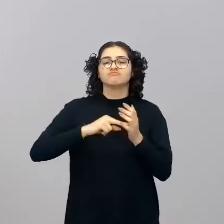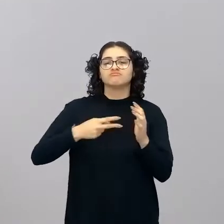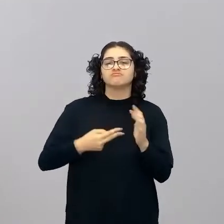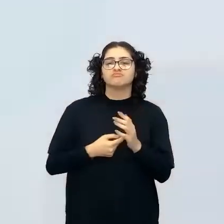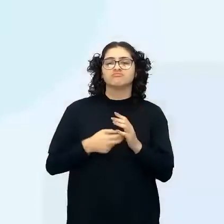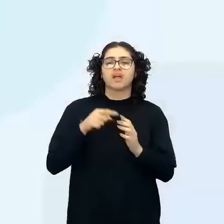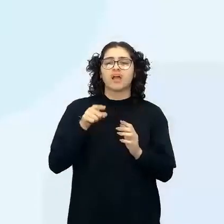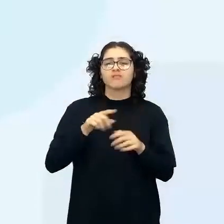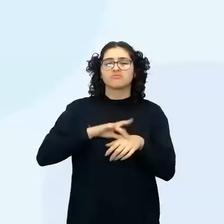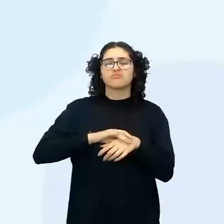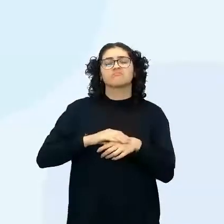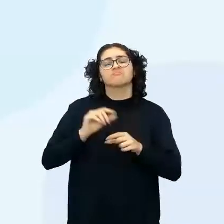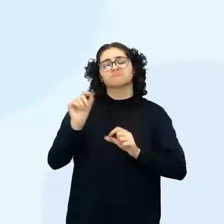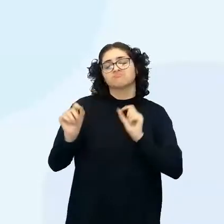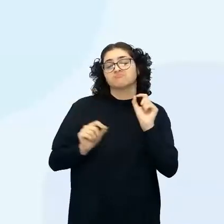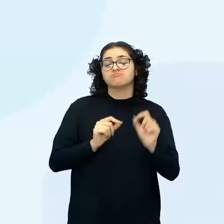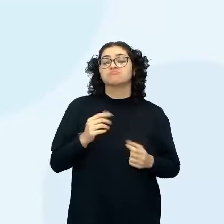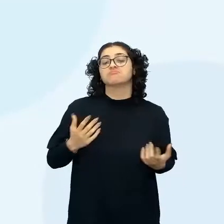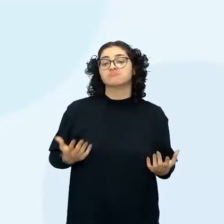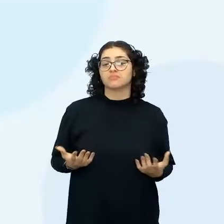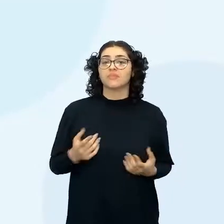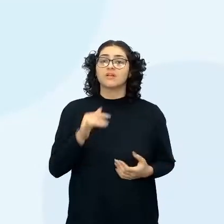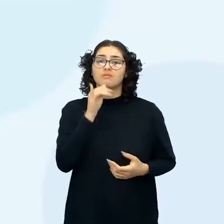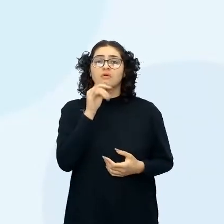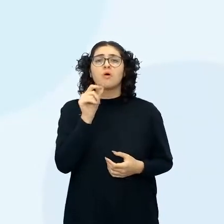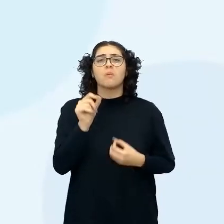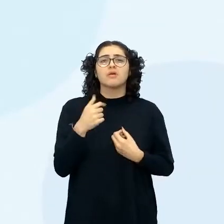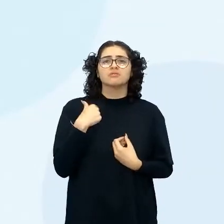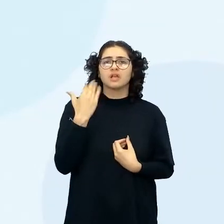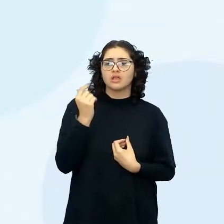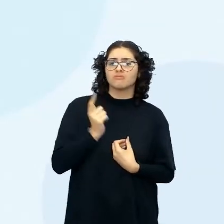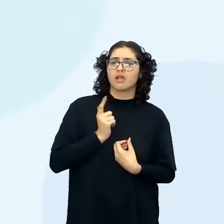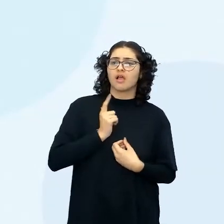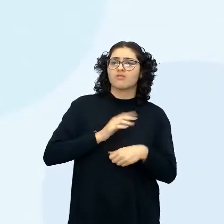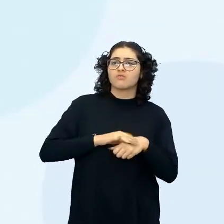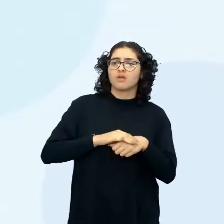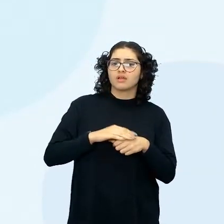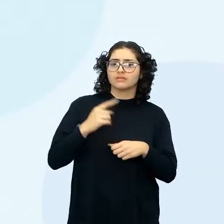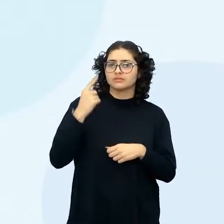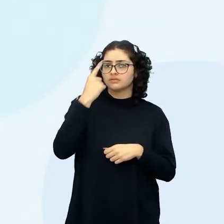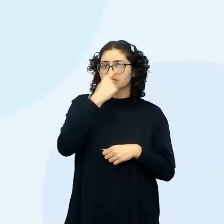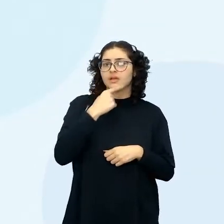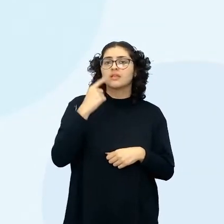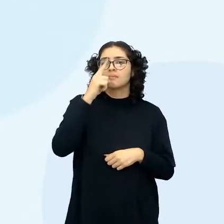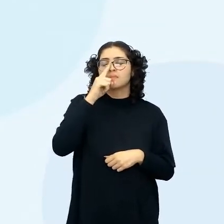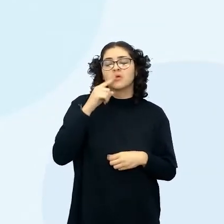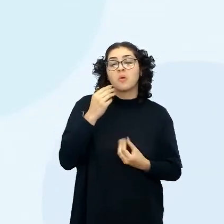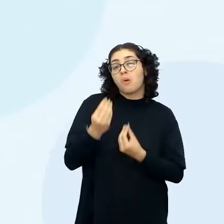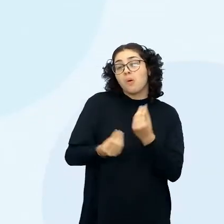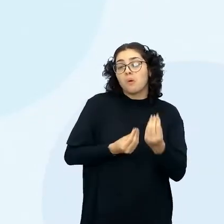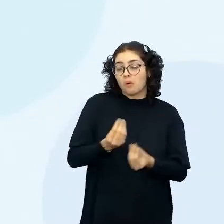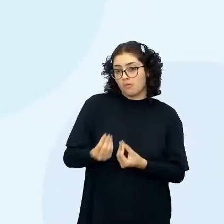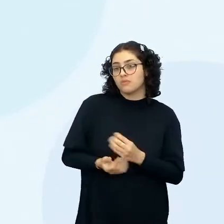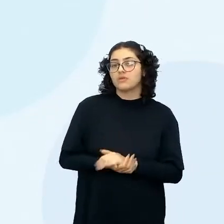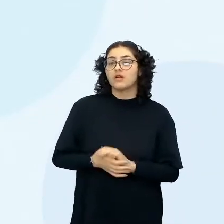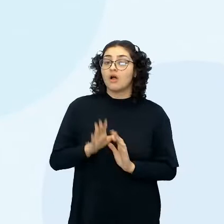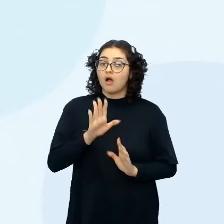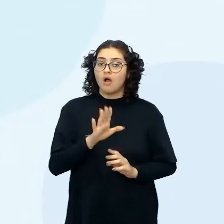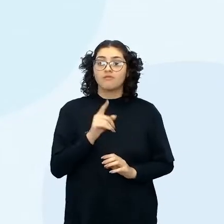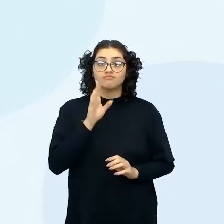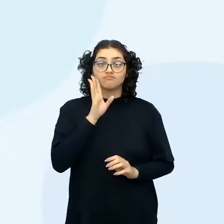doença? Como que eu sei que eu estou aí com anemia falciforme? Então, tá aparecendo aí na tela para vocês, né? E olhem que coisa